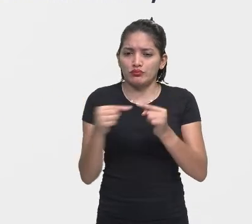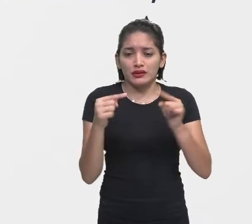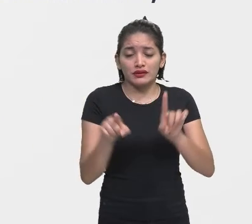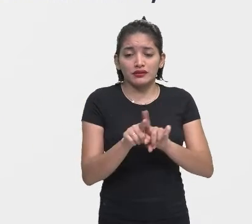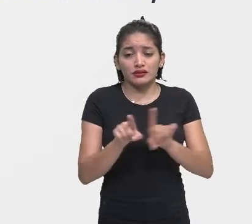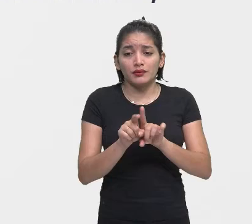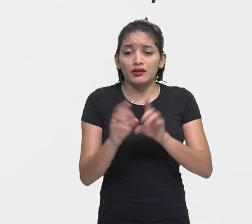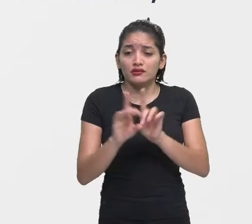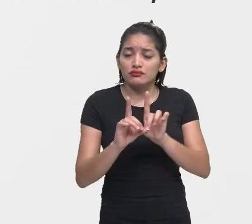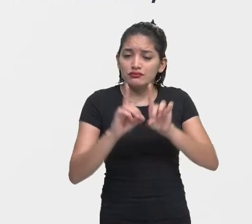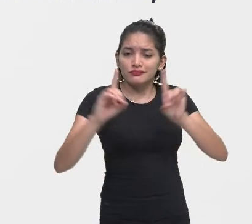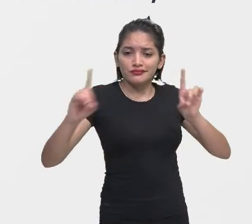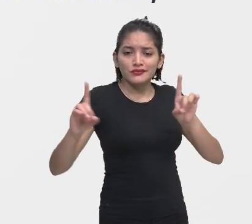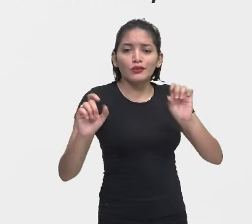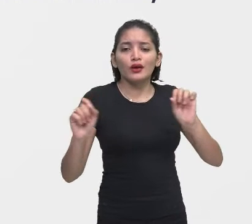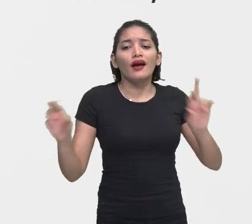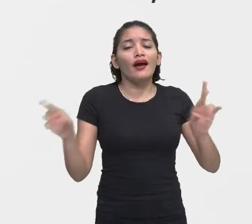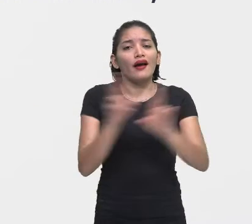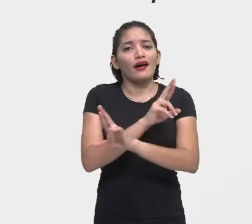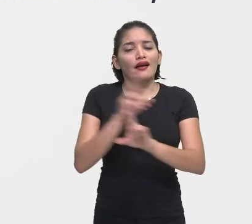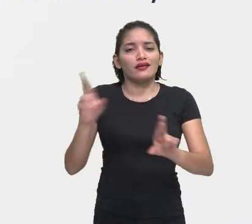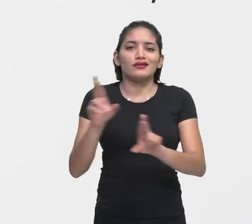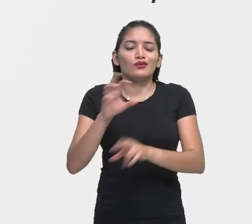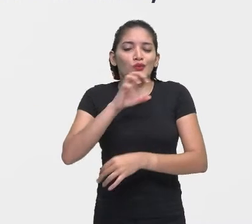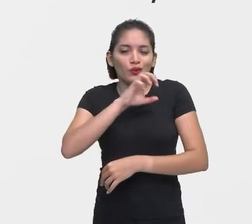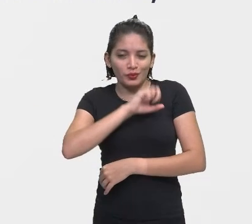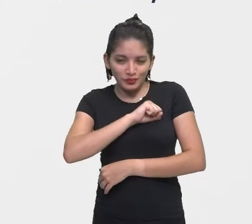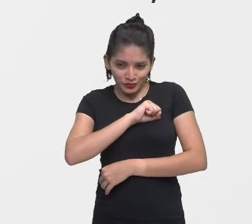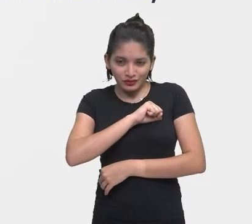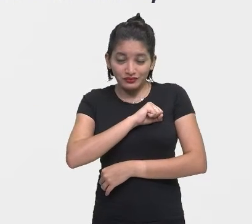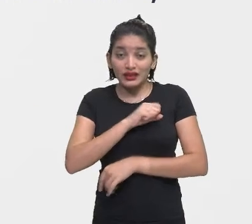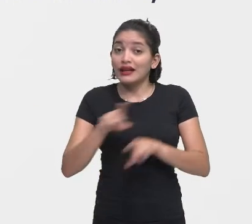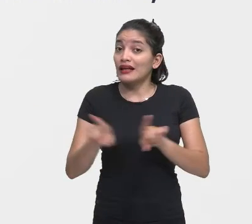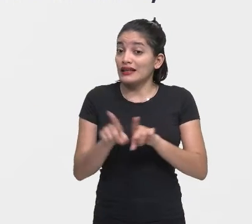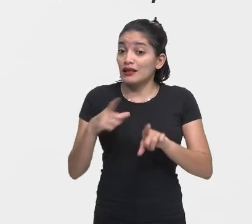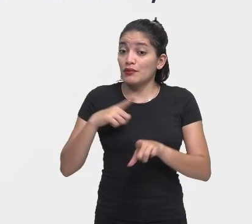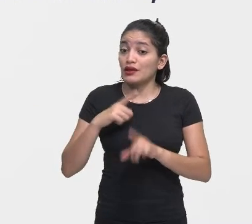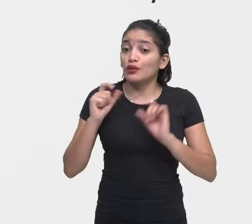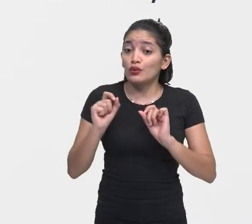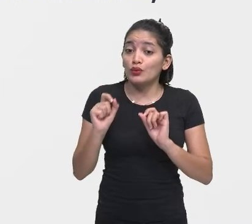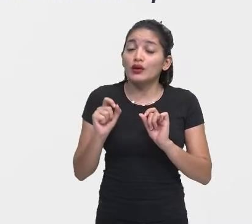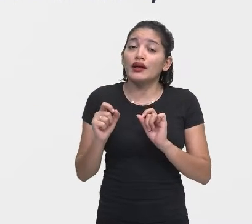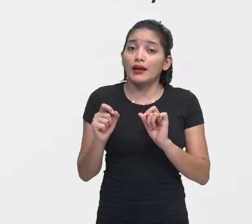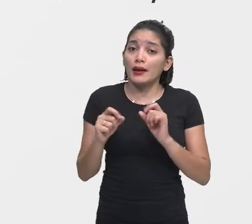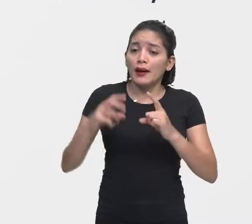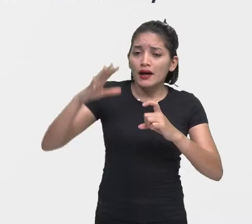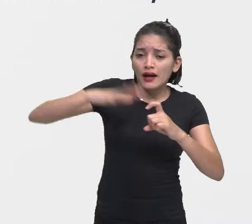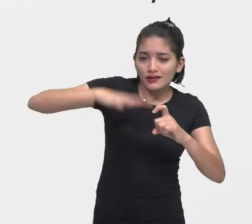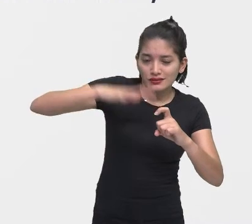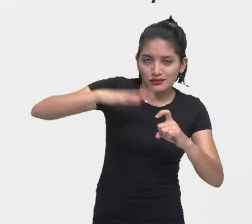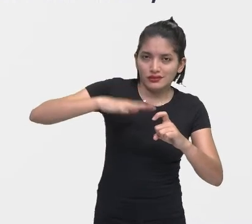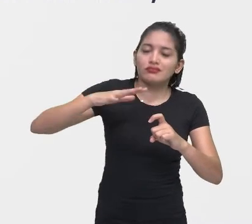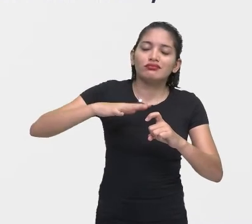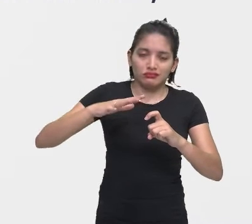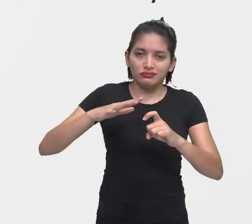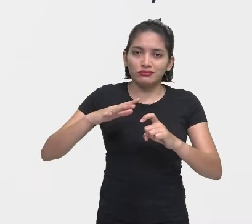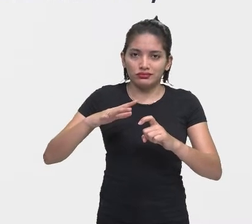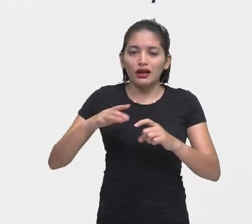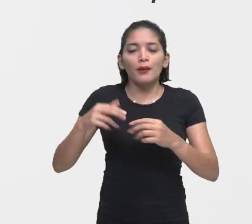e distanciamento da relação amorosa. Nós vamos ter a presença mitológica pagã,